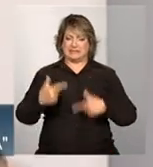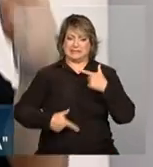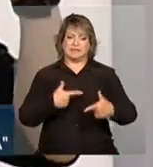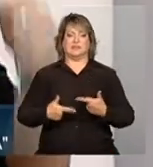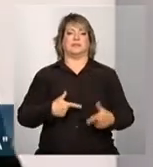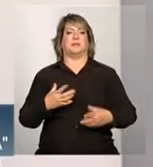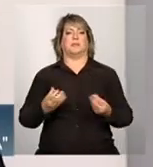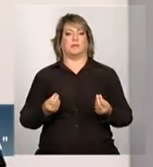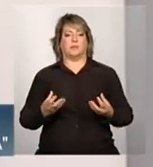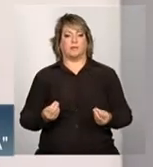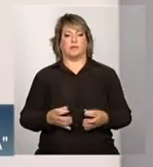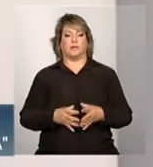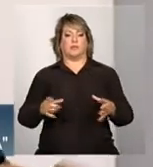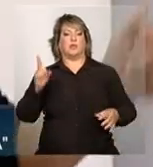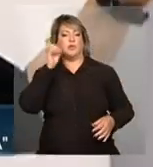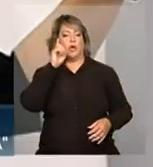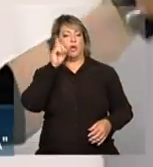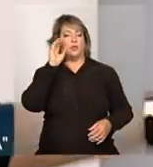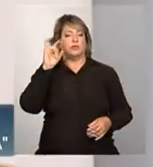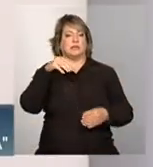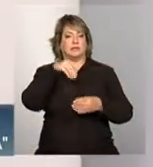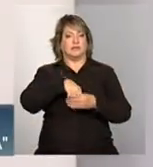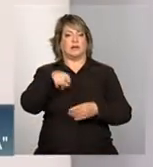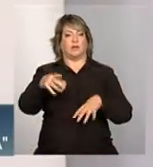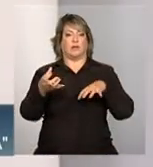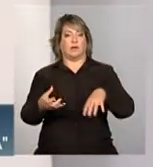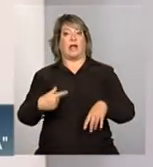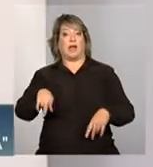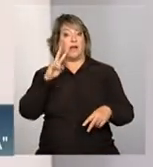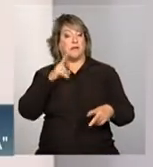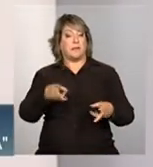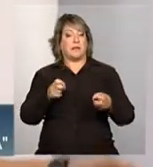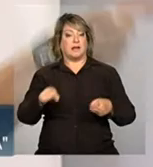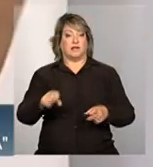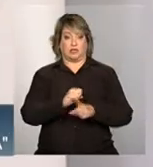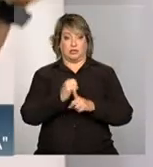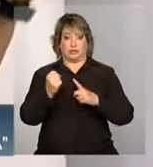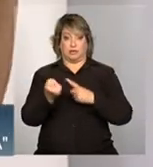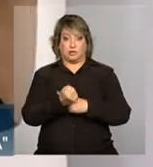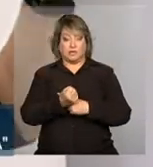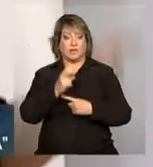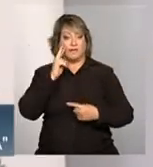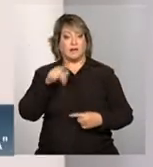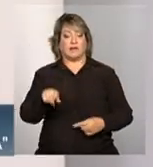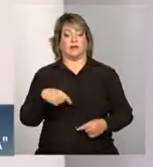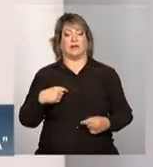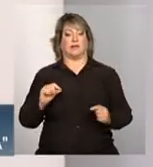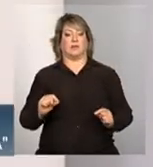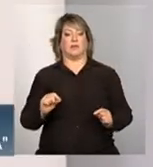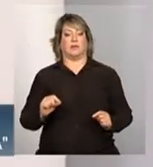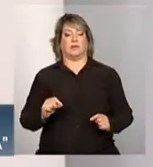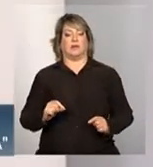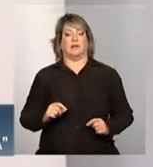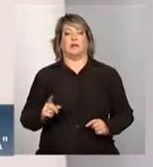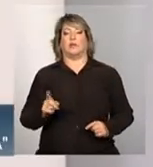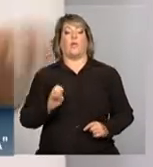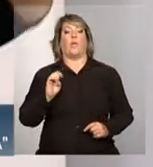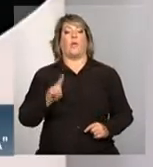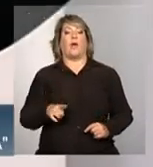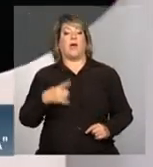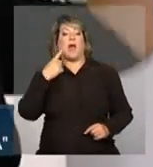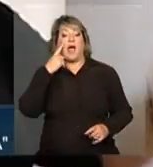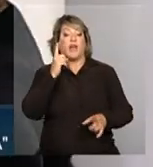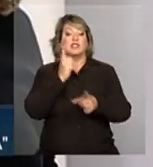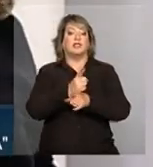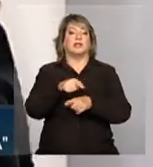movimento cotidiano no Congresso para que essa percepção da sociedade, que não é, repito, um diagnóstico, e sim